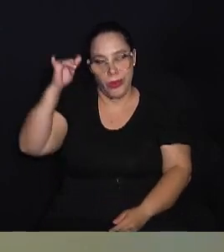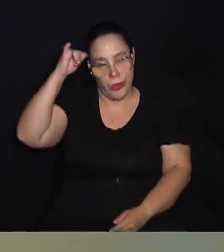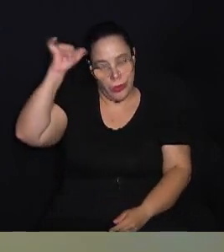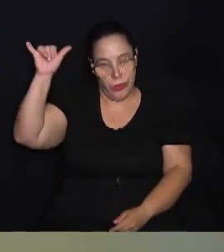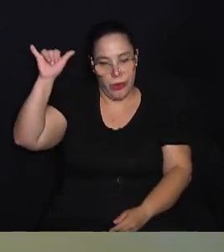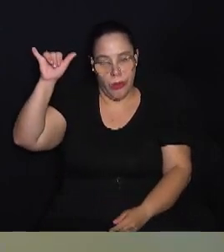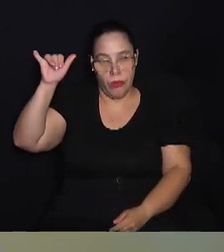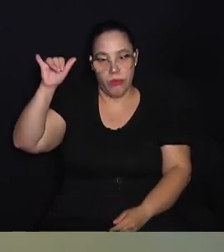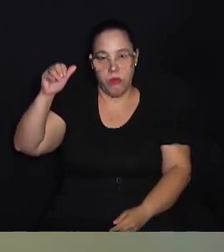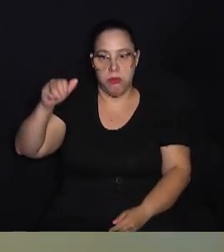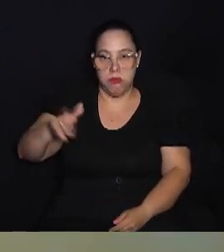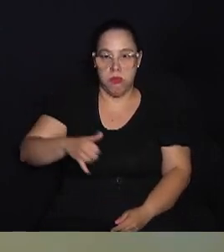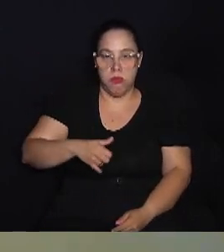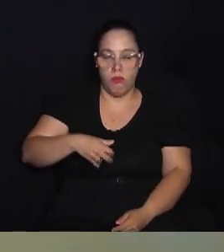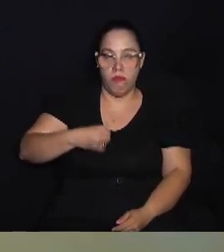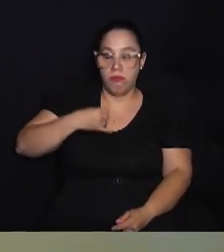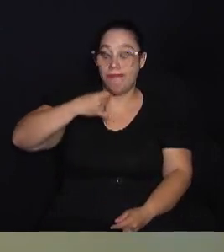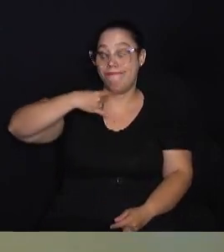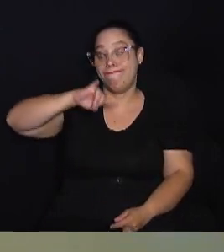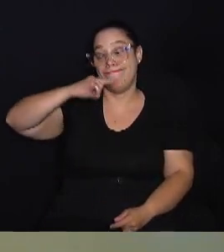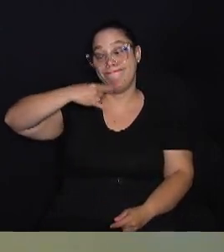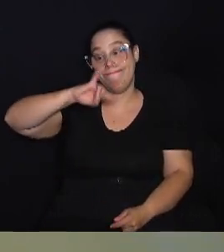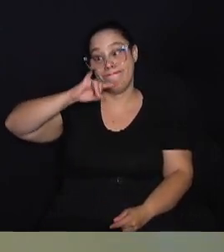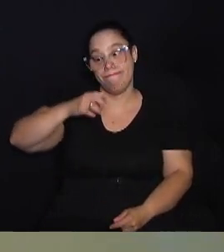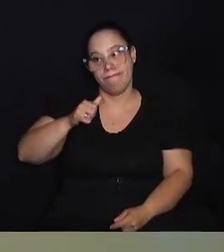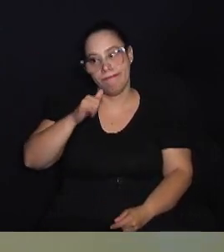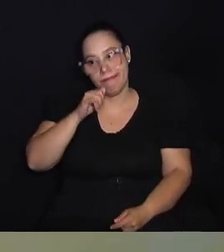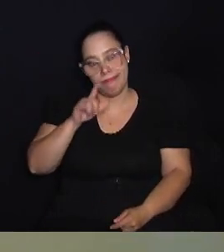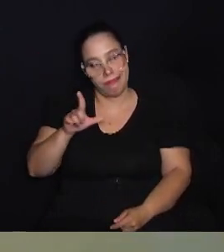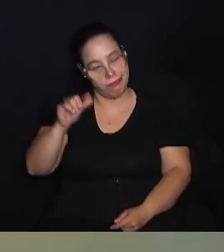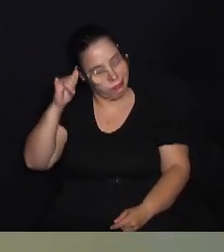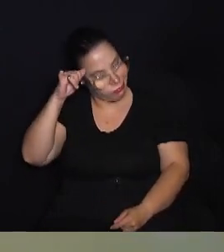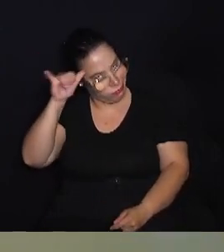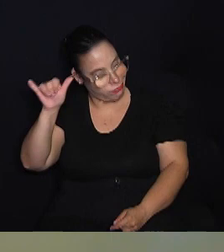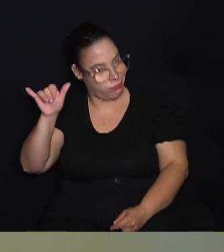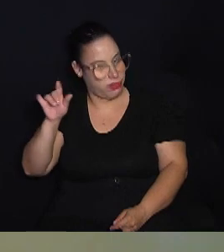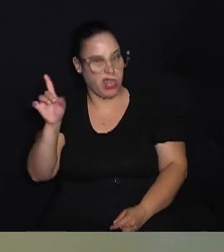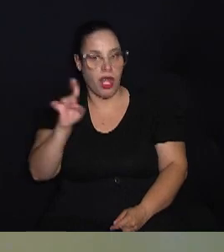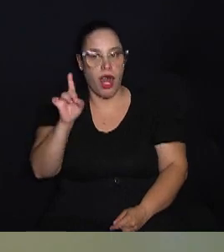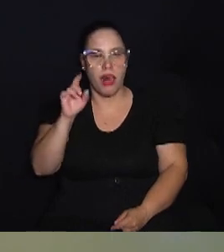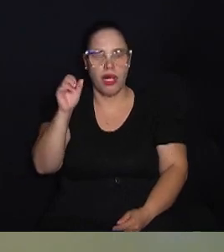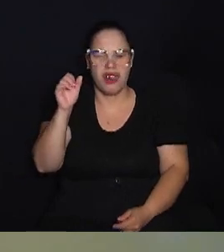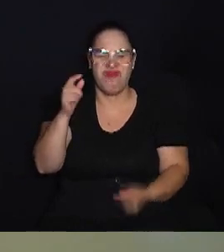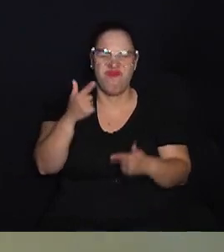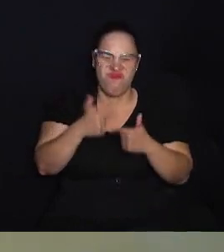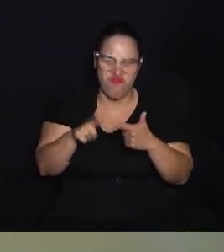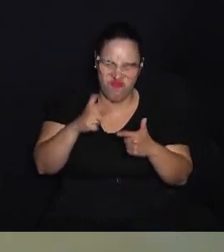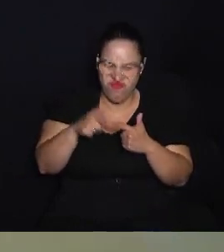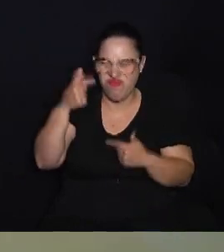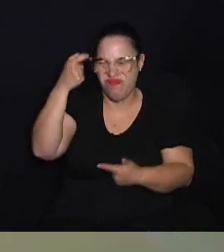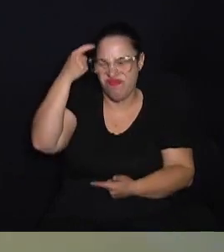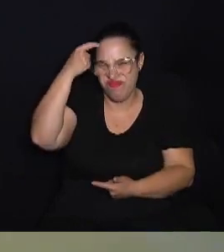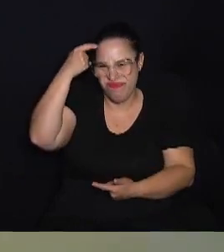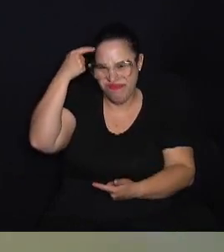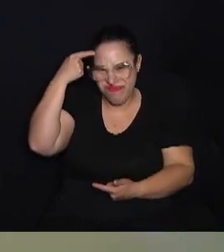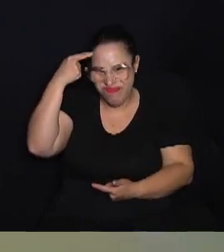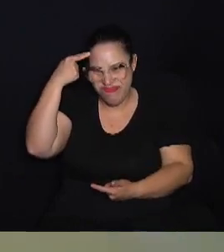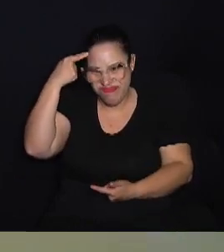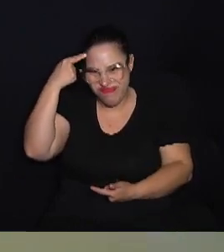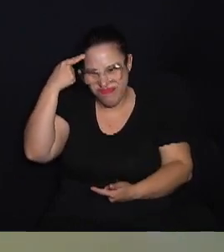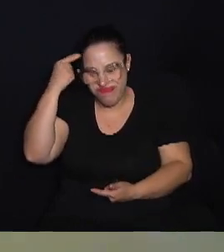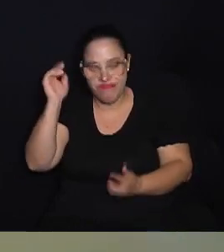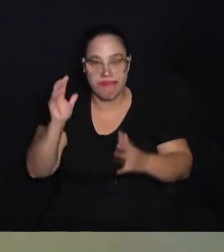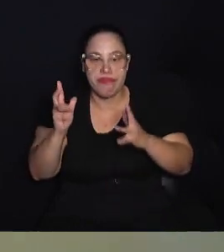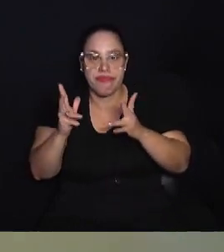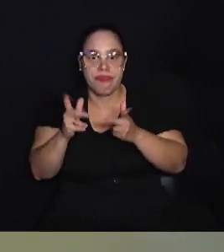consumo em excesso de bebida alcoólica. Isso ajuda a não inflamar o cérebro. E uma vez inflamado, por todas essas